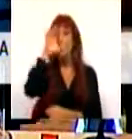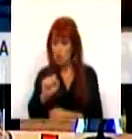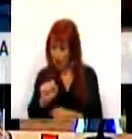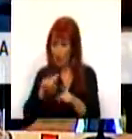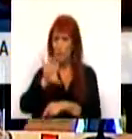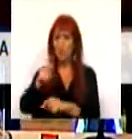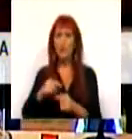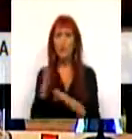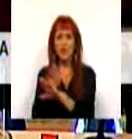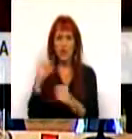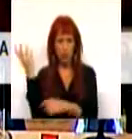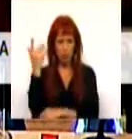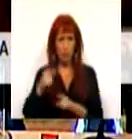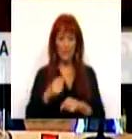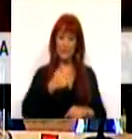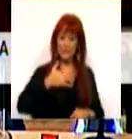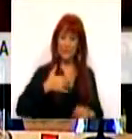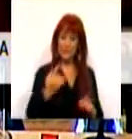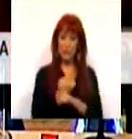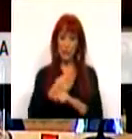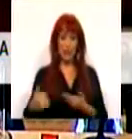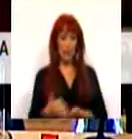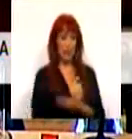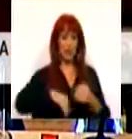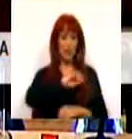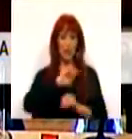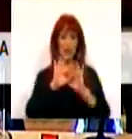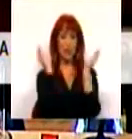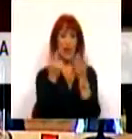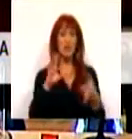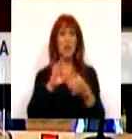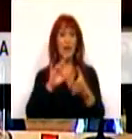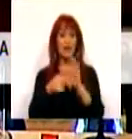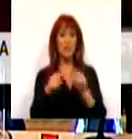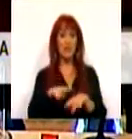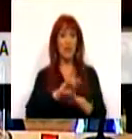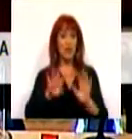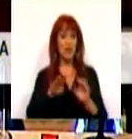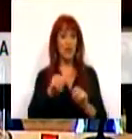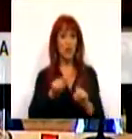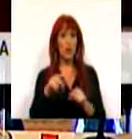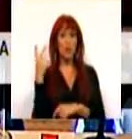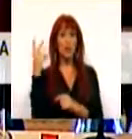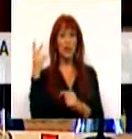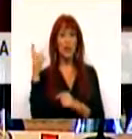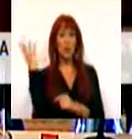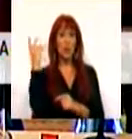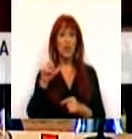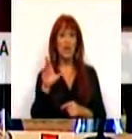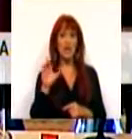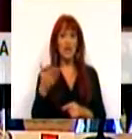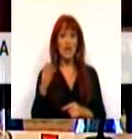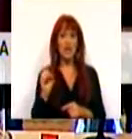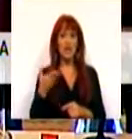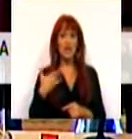agentes culturais. No património, as receitas gerais afetas a projetos das Direções Regionais de Cultura, da DGPC, incluindo